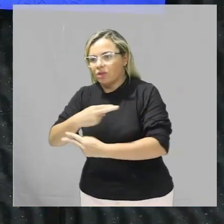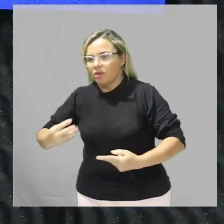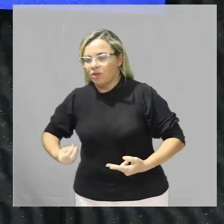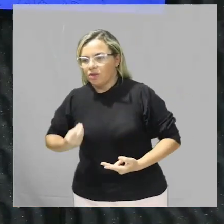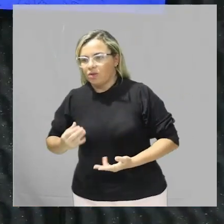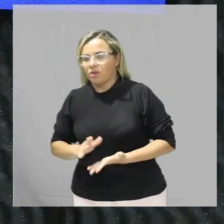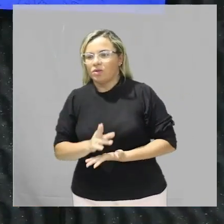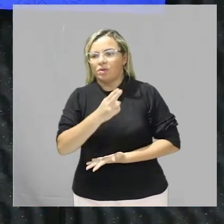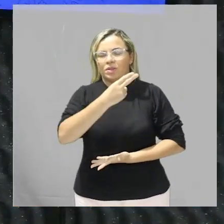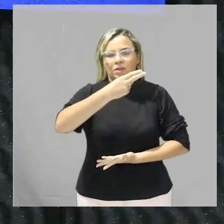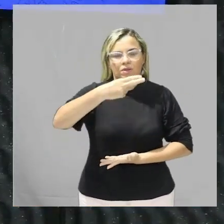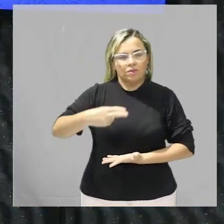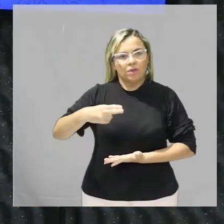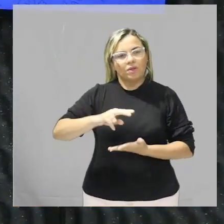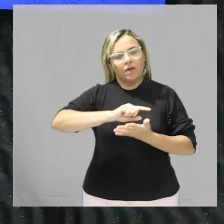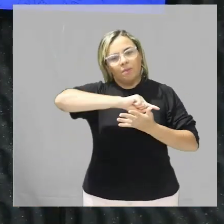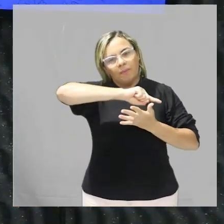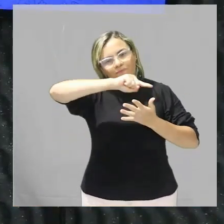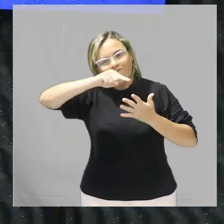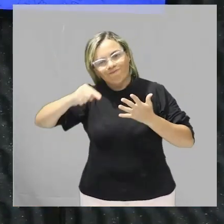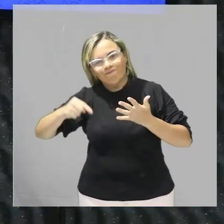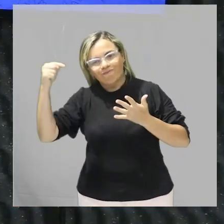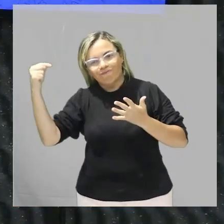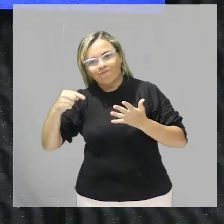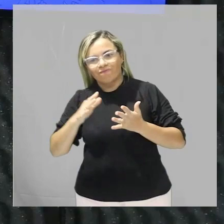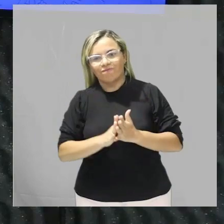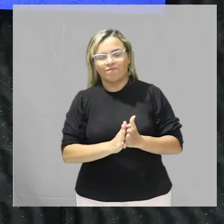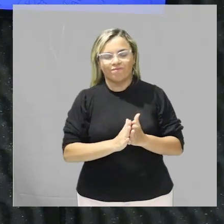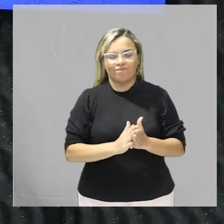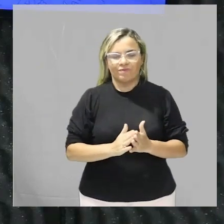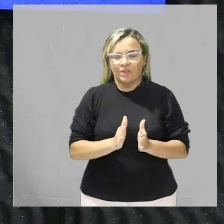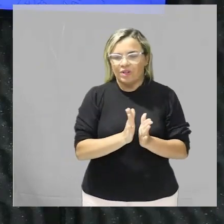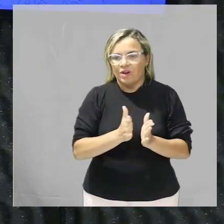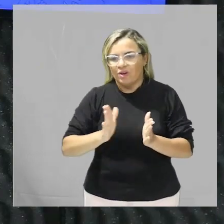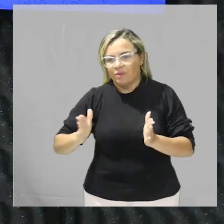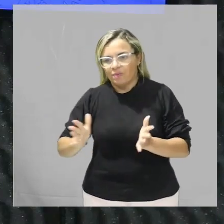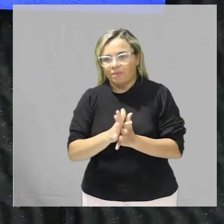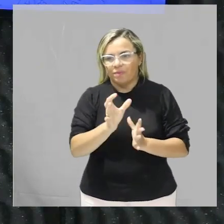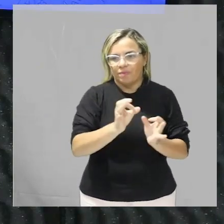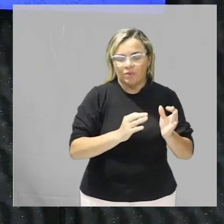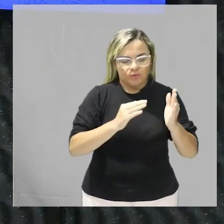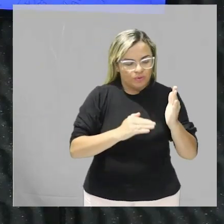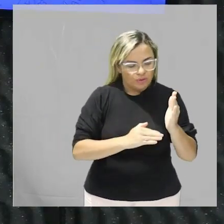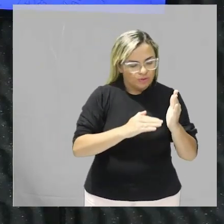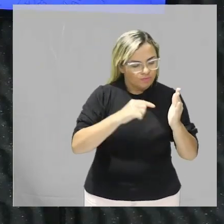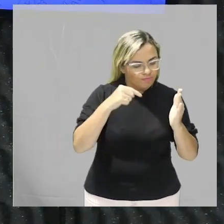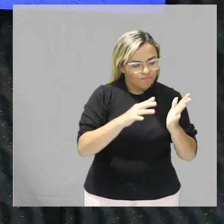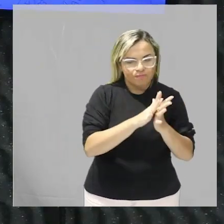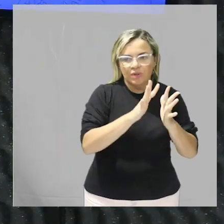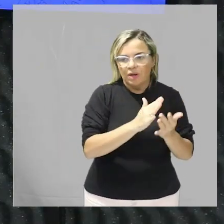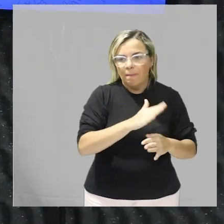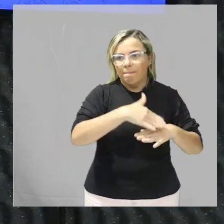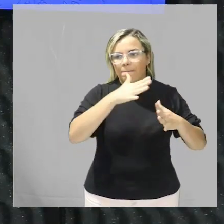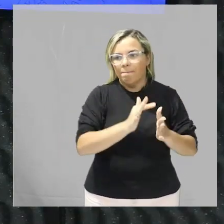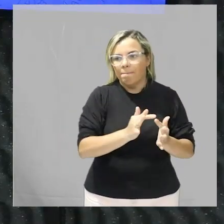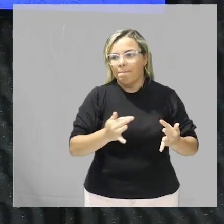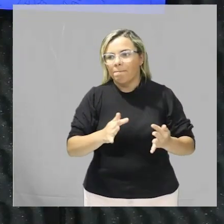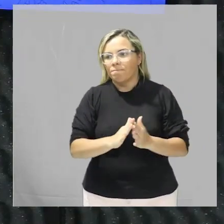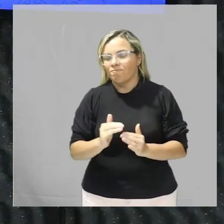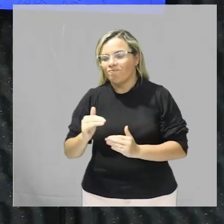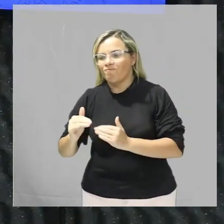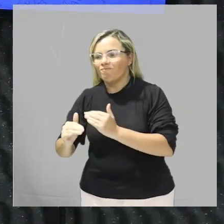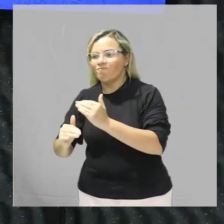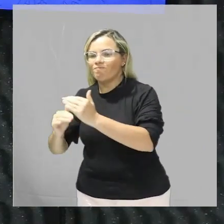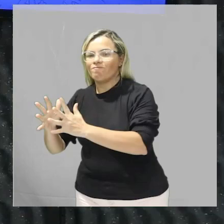vivos, os nomes dados aos elementos da sequência ordenados do nível mais simples para o nível